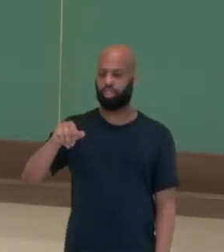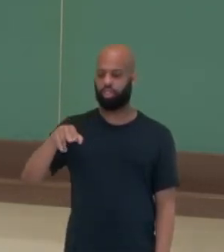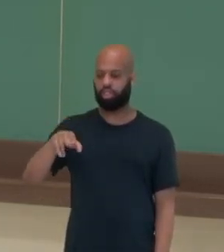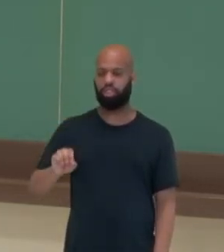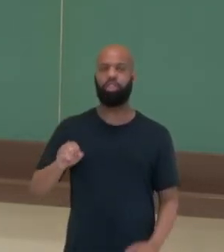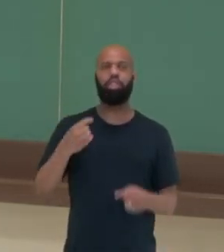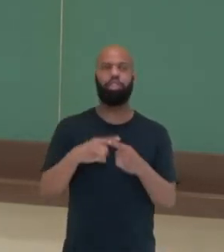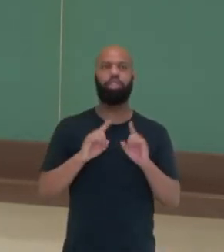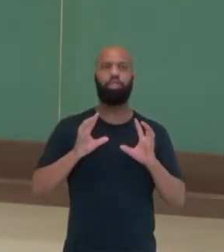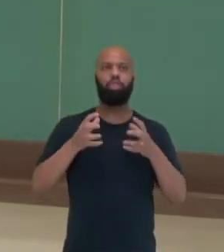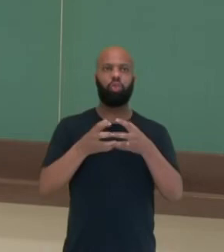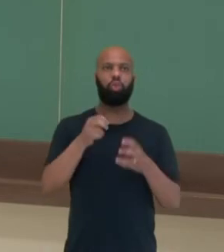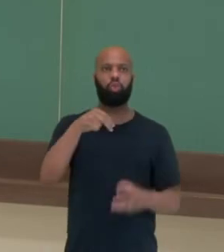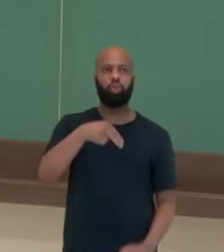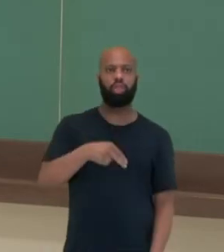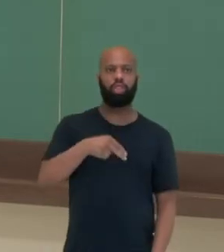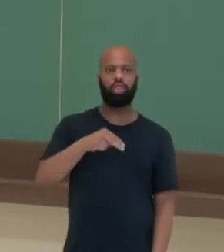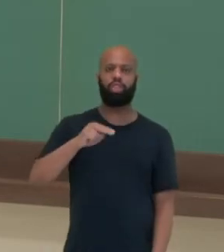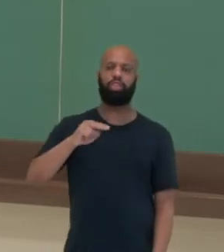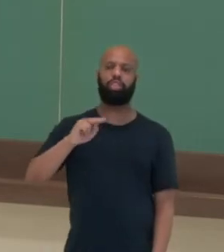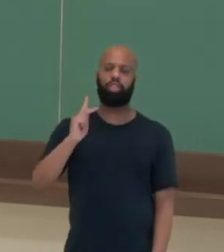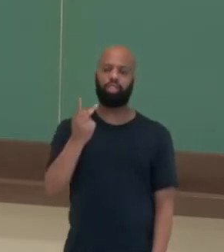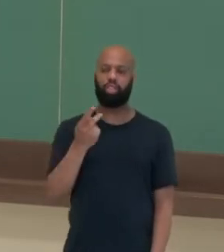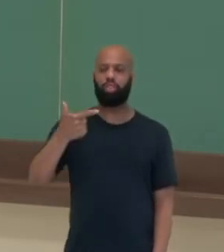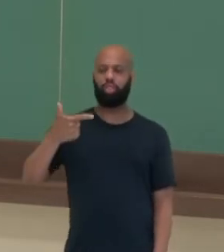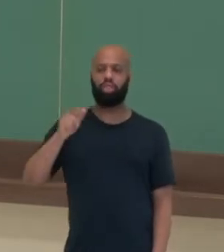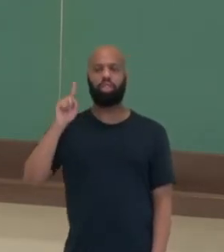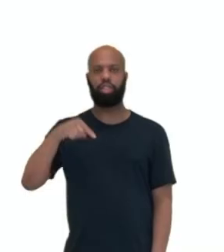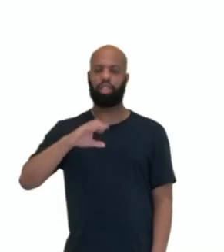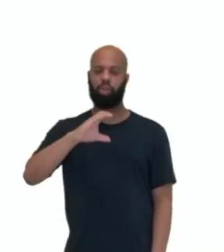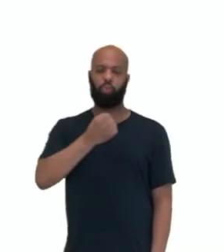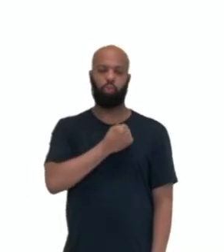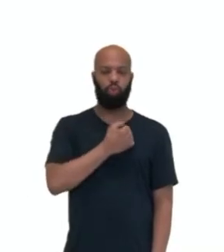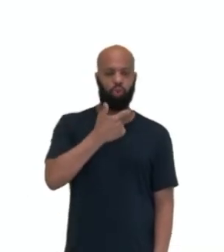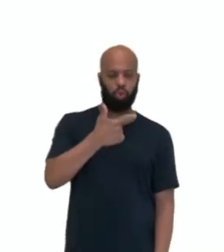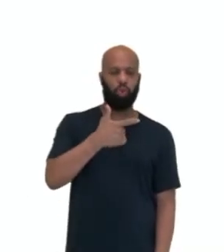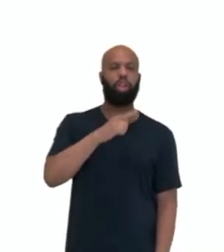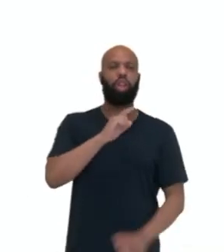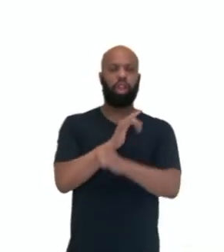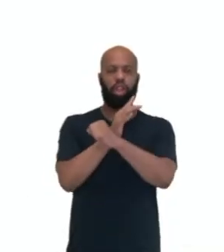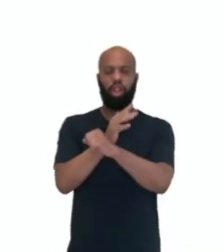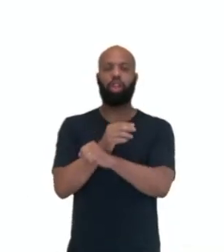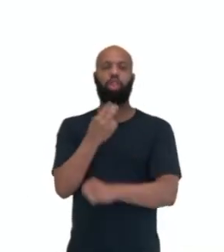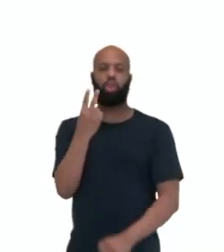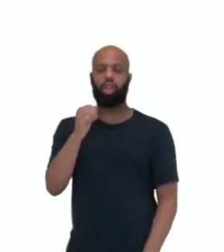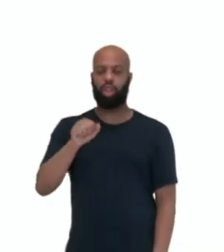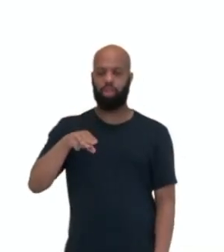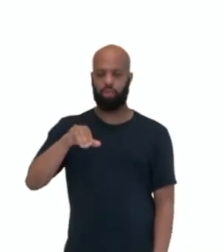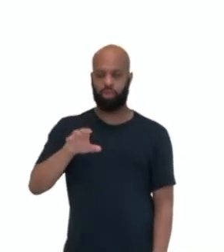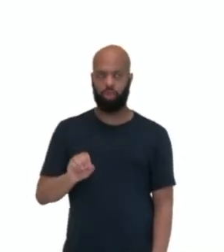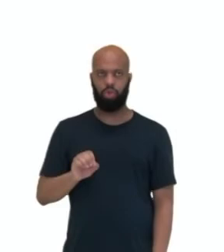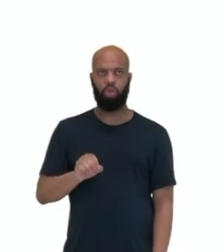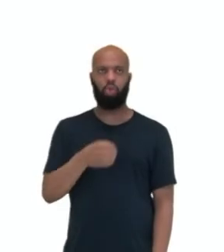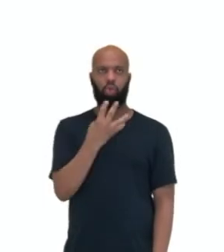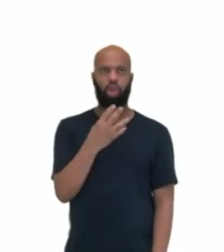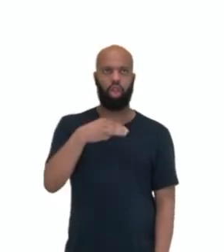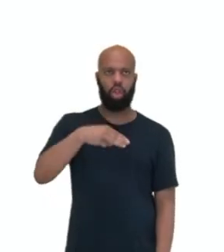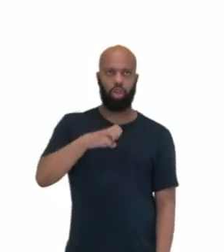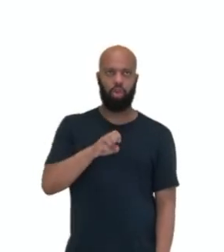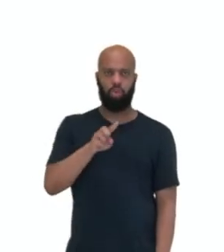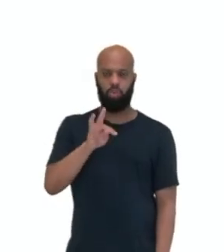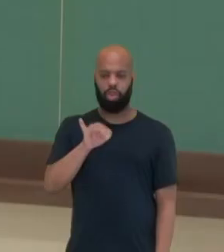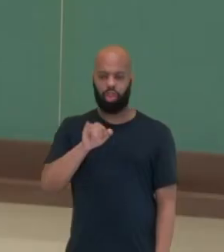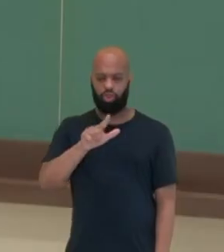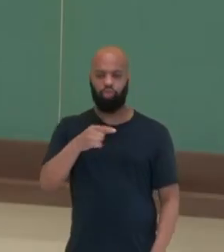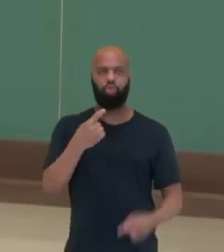grupo NH2 está no carbono número 2, ácido 2 amino, 4 metil, porque no carbono número